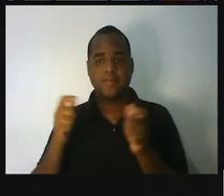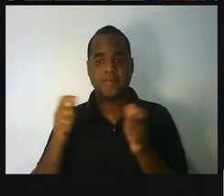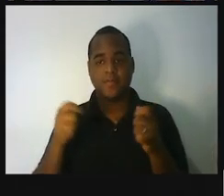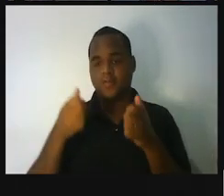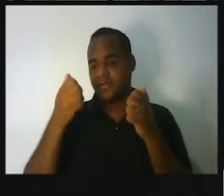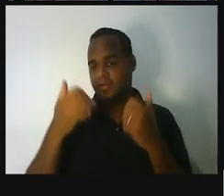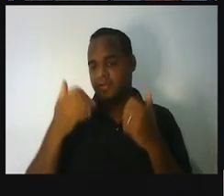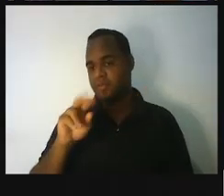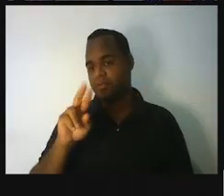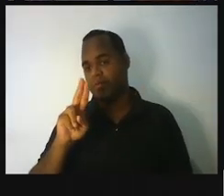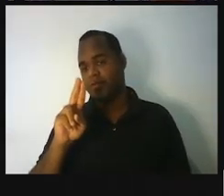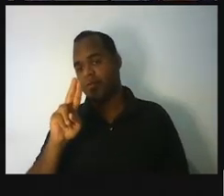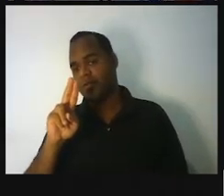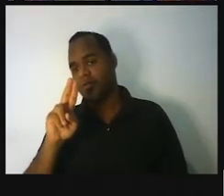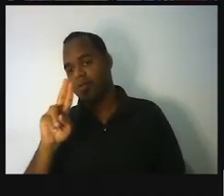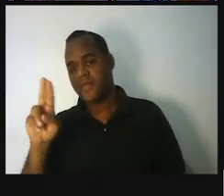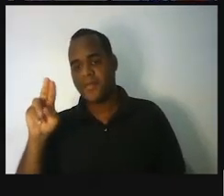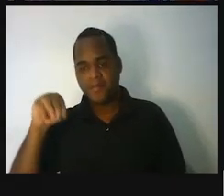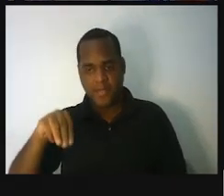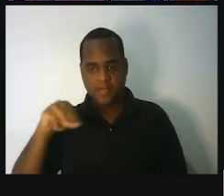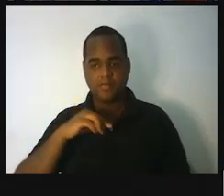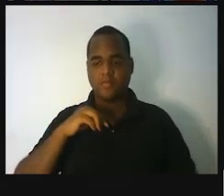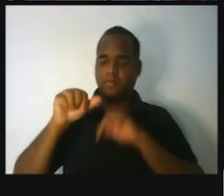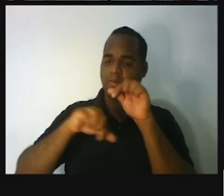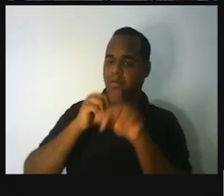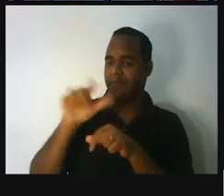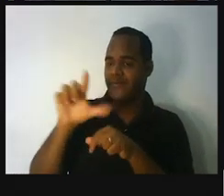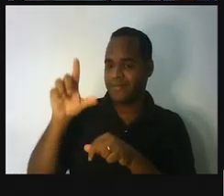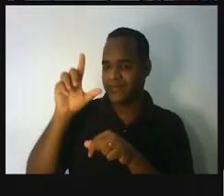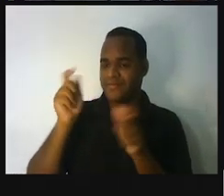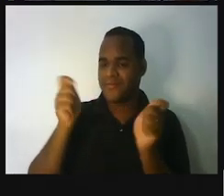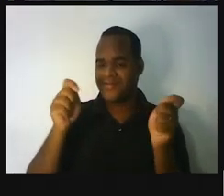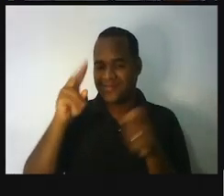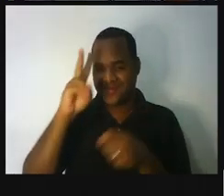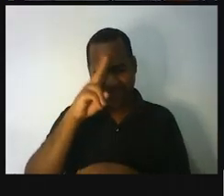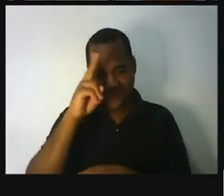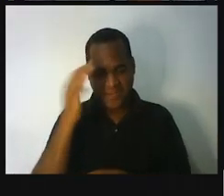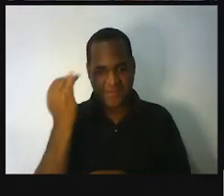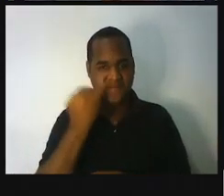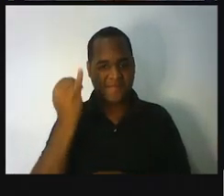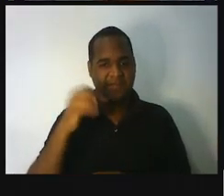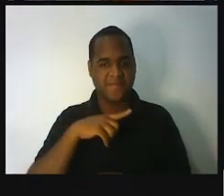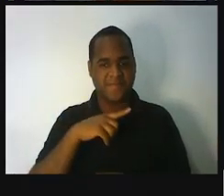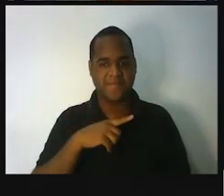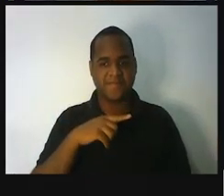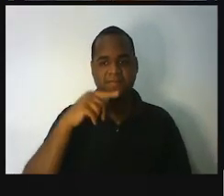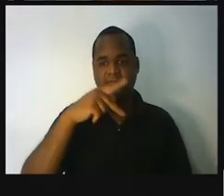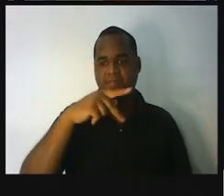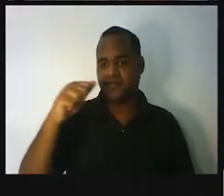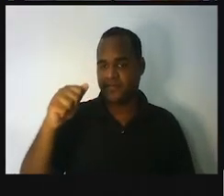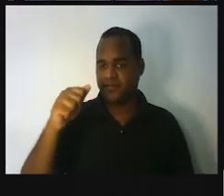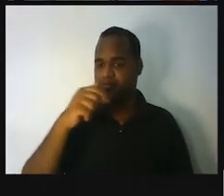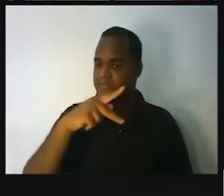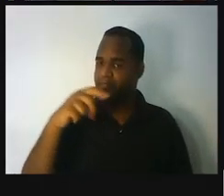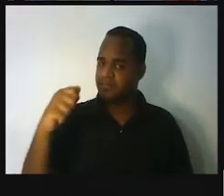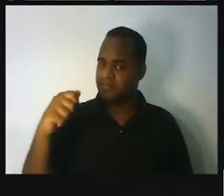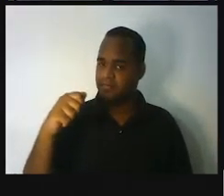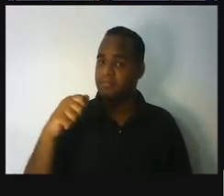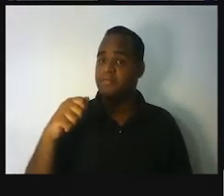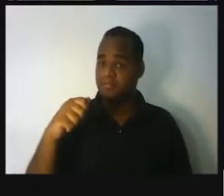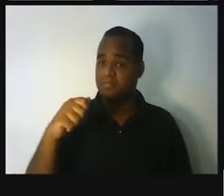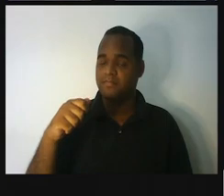de medida de volume, mudar de um para o outro. Lembra disso? Então, veja só. Em Paulo Afonso, o